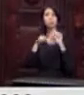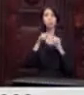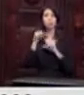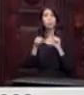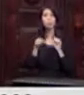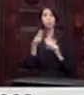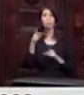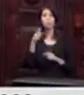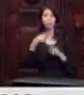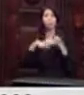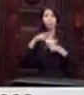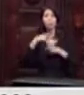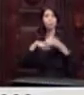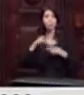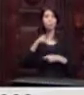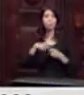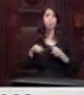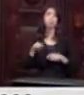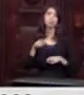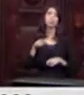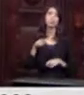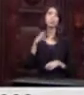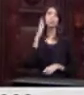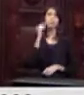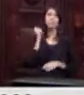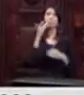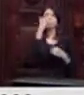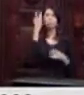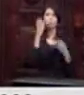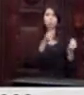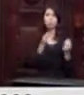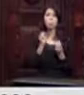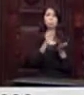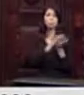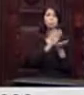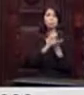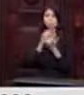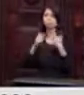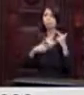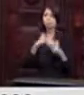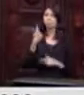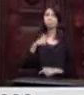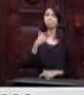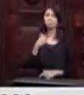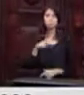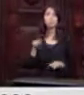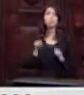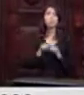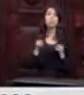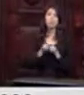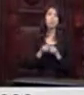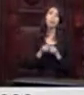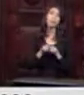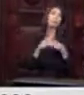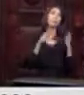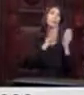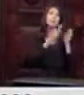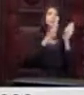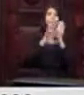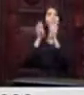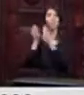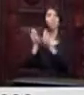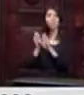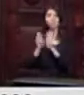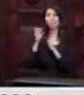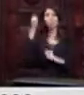econômica, dados os altos índices de desemprego e da queda do ICMS por conta do fechamento de indústrias